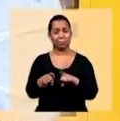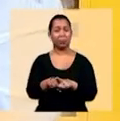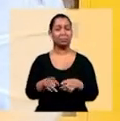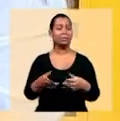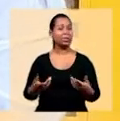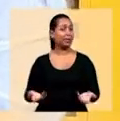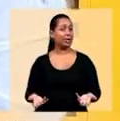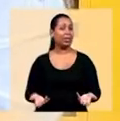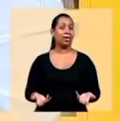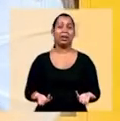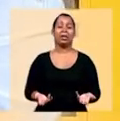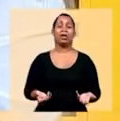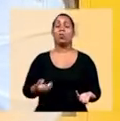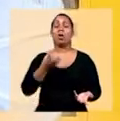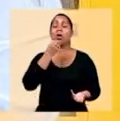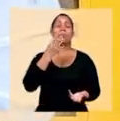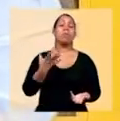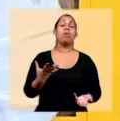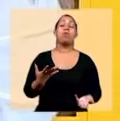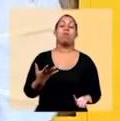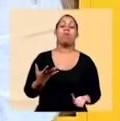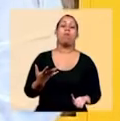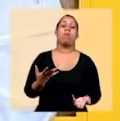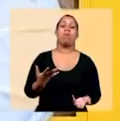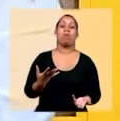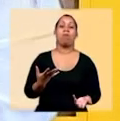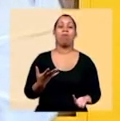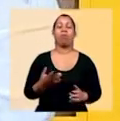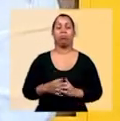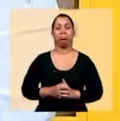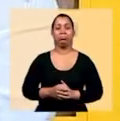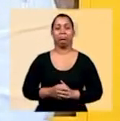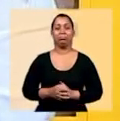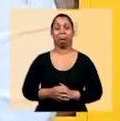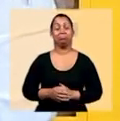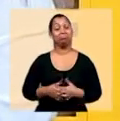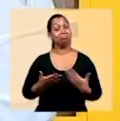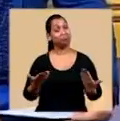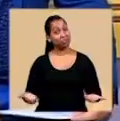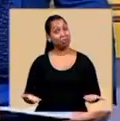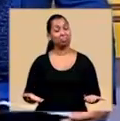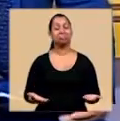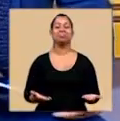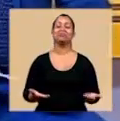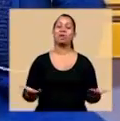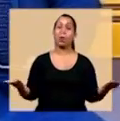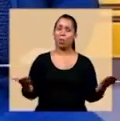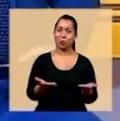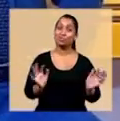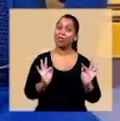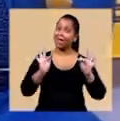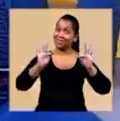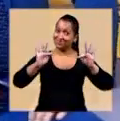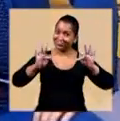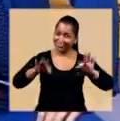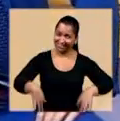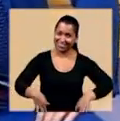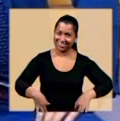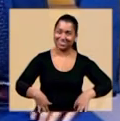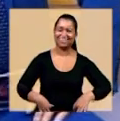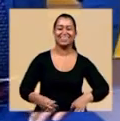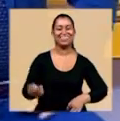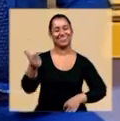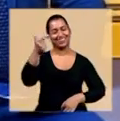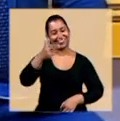ajuda também, porque isso não vai levar a gente, o assediador, a lugar nenhum. Bom, são com esses recados que a gente termina o Ponto